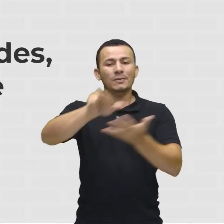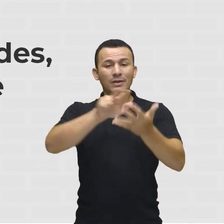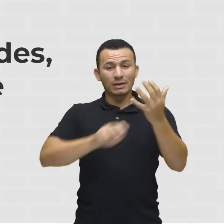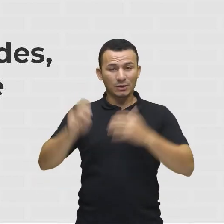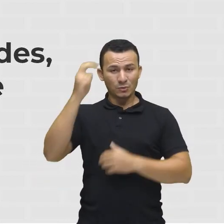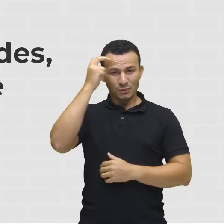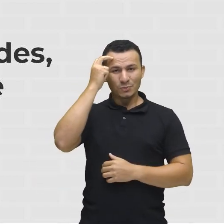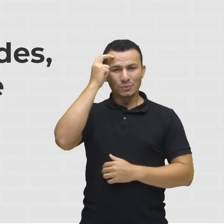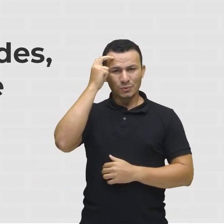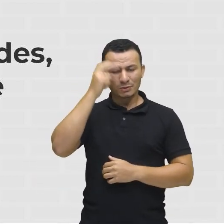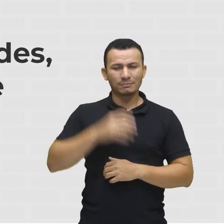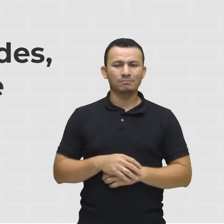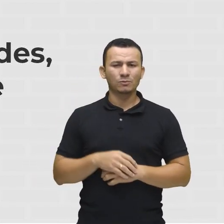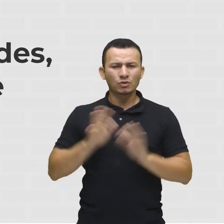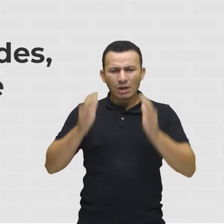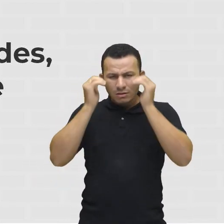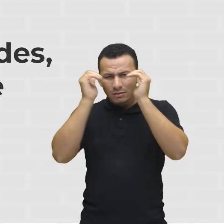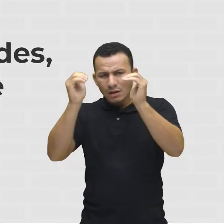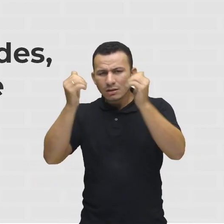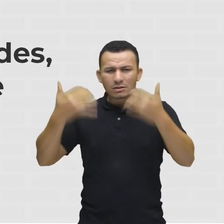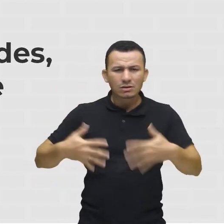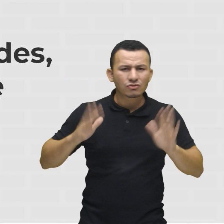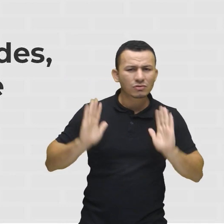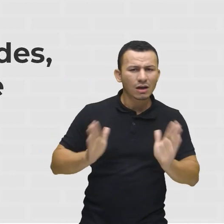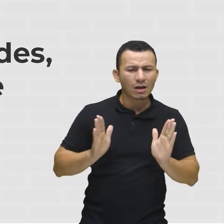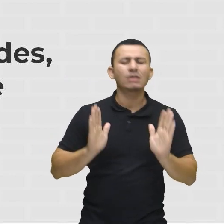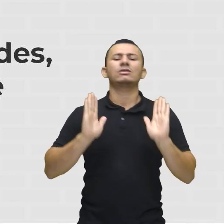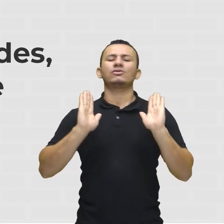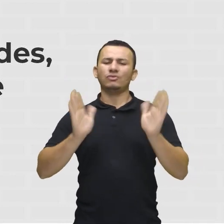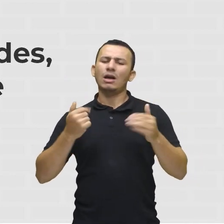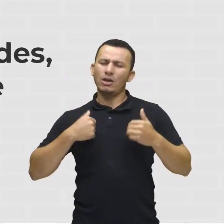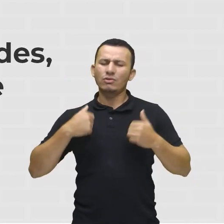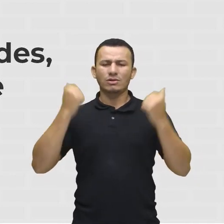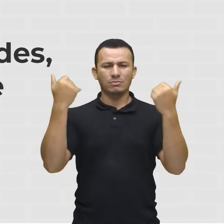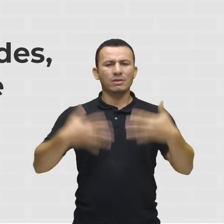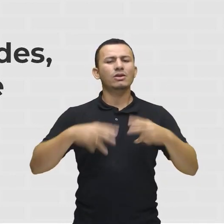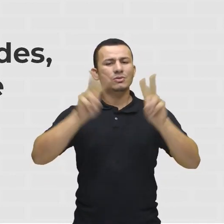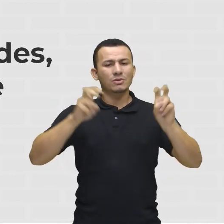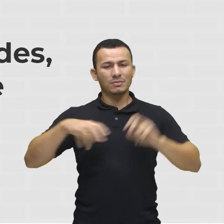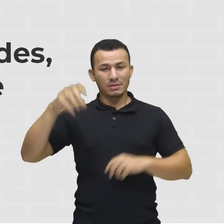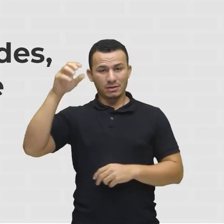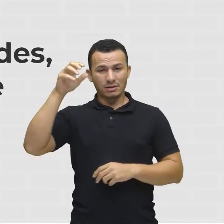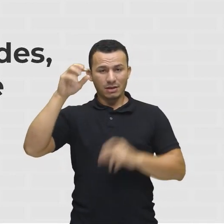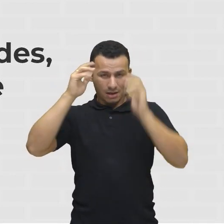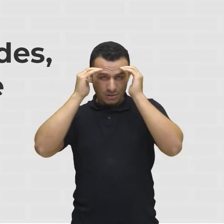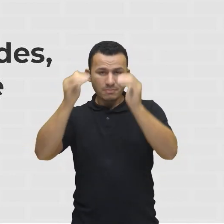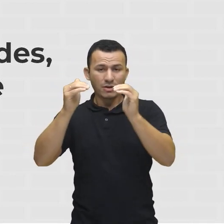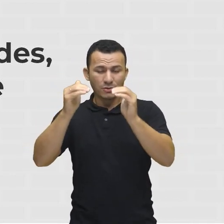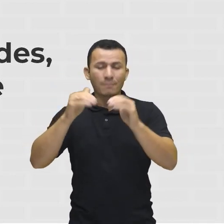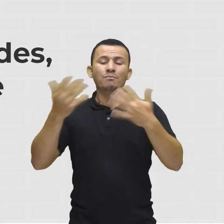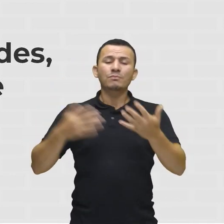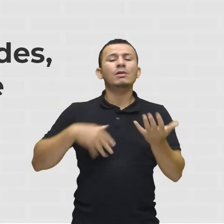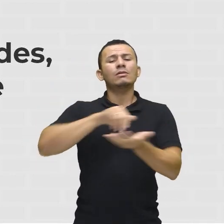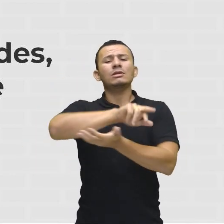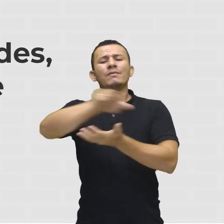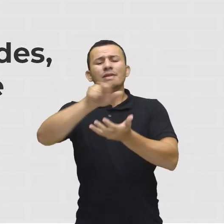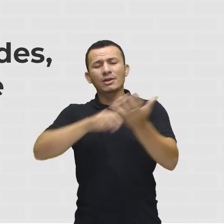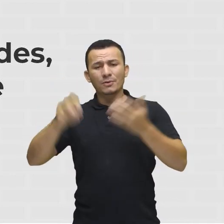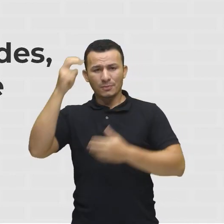Professora Lúcia já falou de respeito? Já, professora Lúcia já falou de respeito. Então, respeito à diversidade